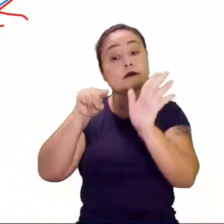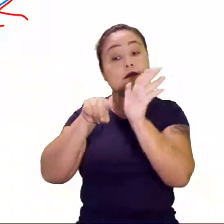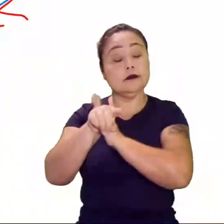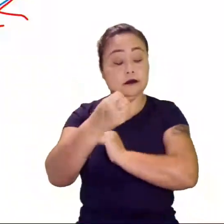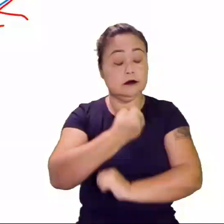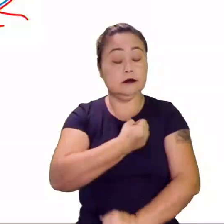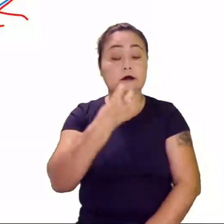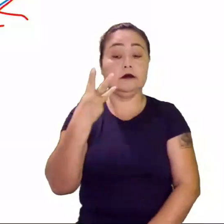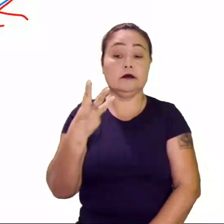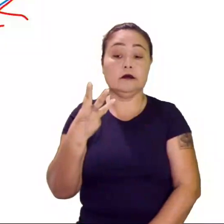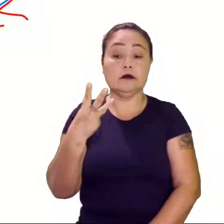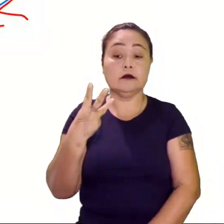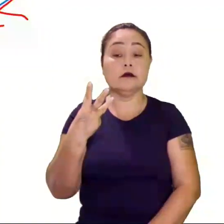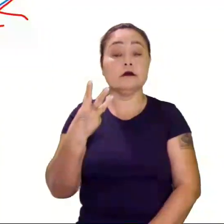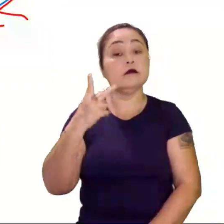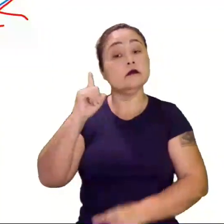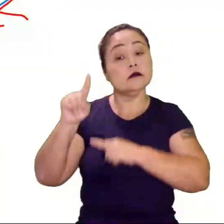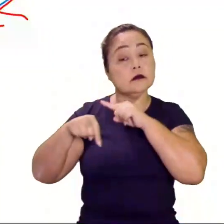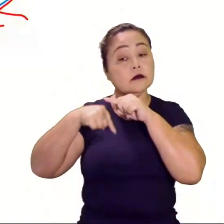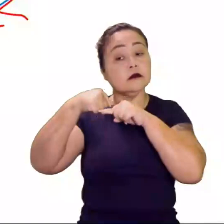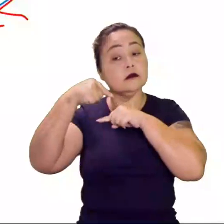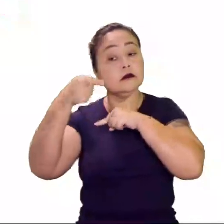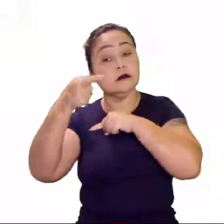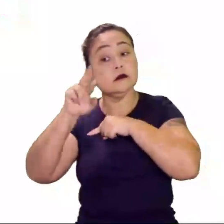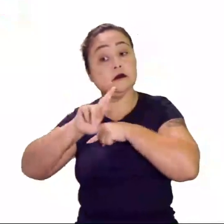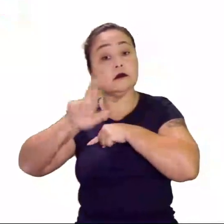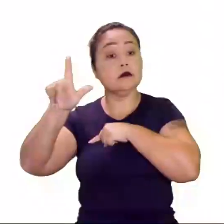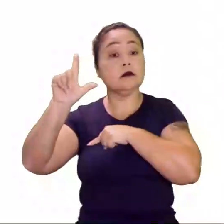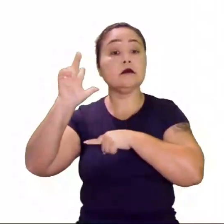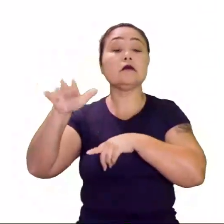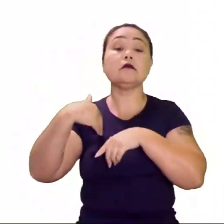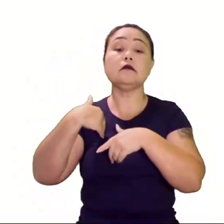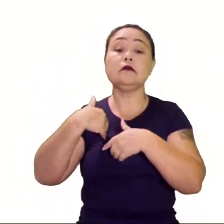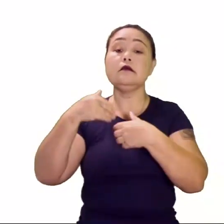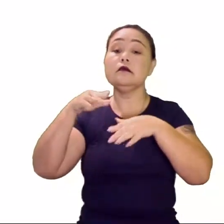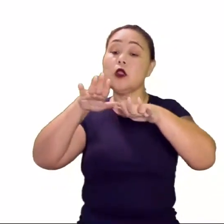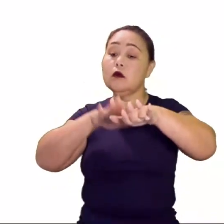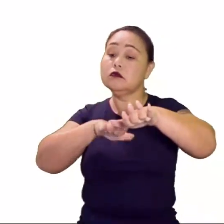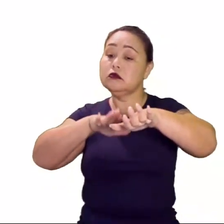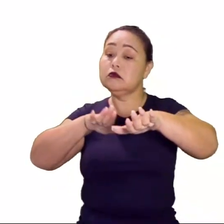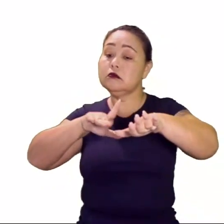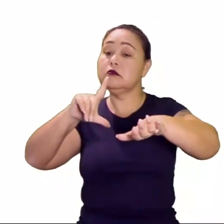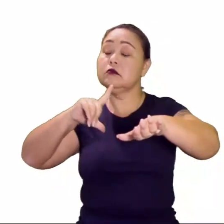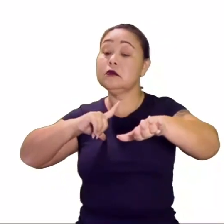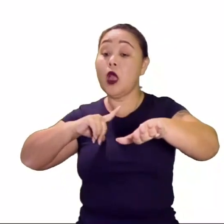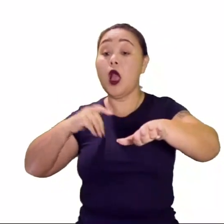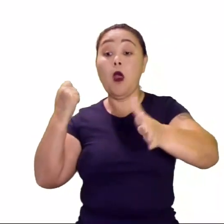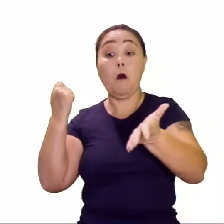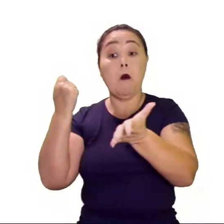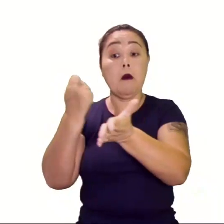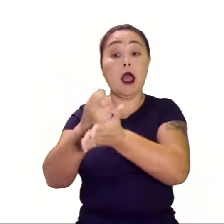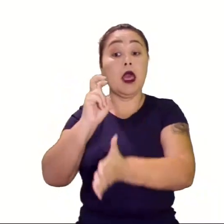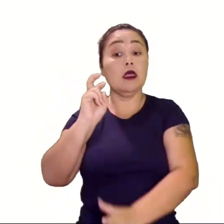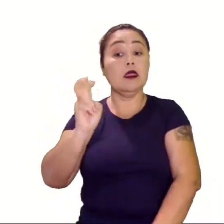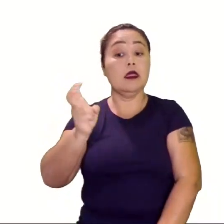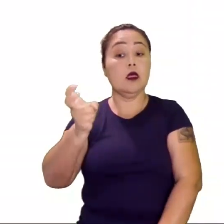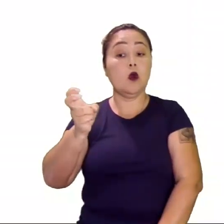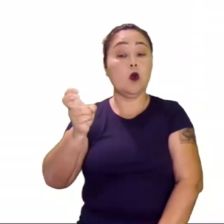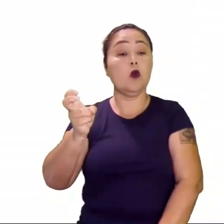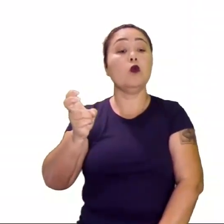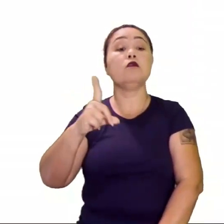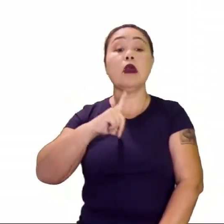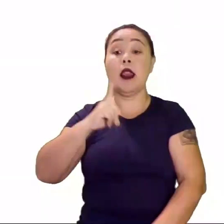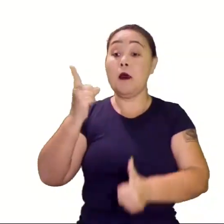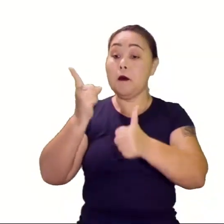número 3, que já vem uma pegada mais aplicada. Vamos lá. Um estacionamento cobra R$5 pela